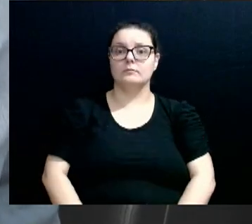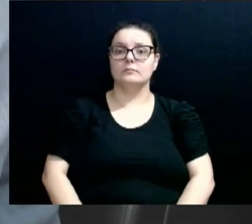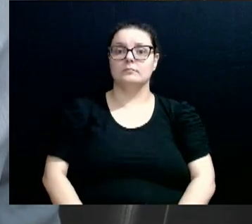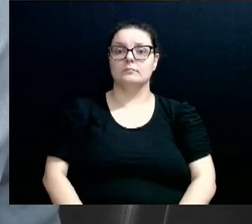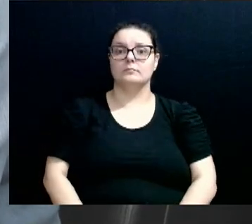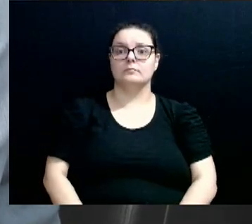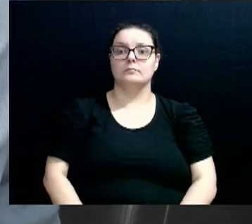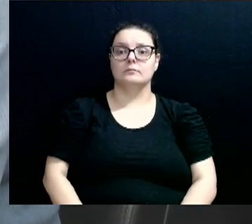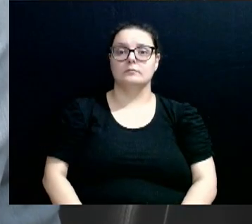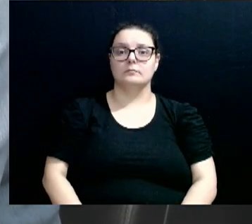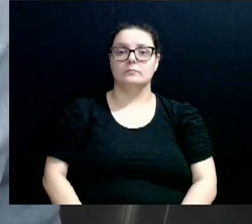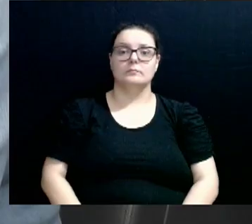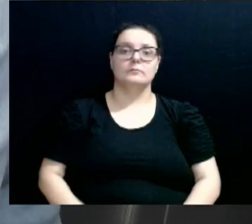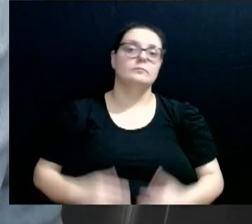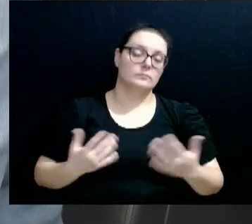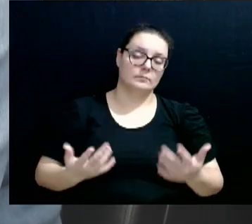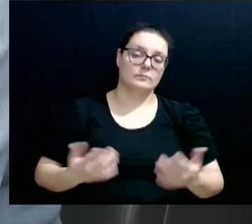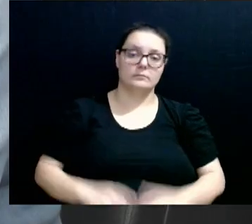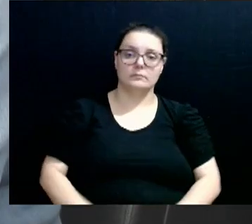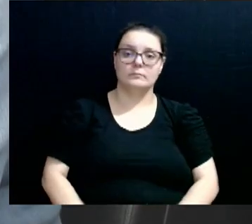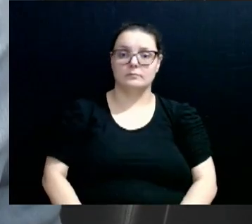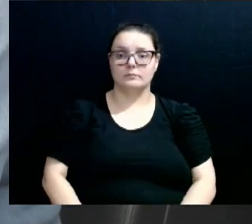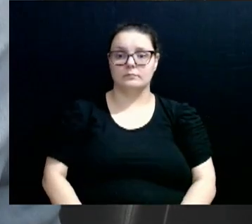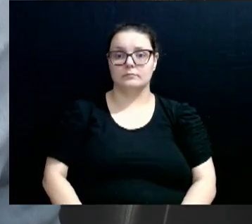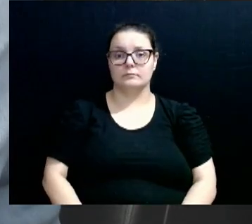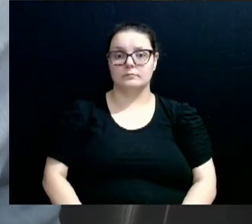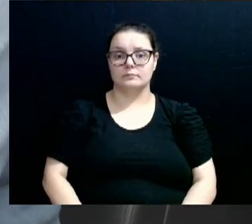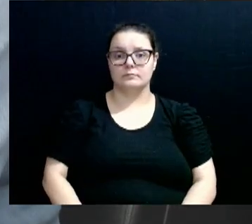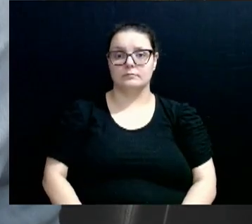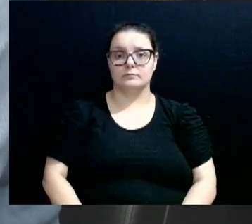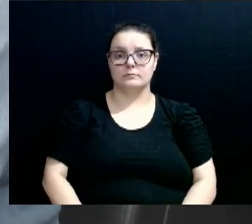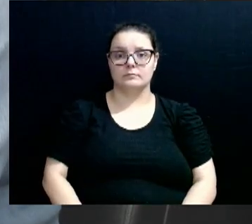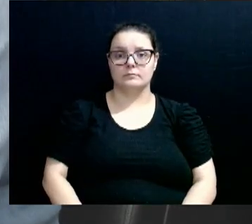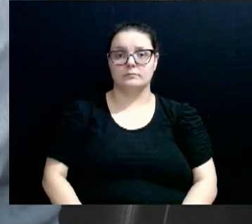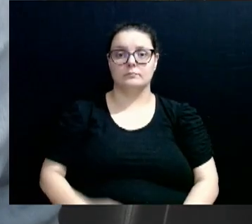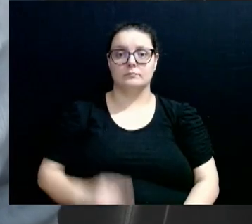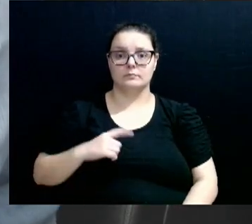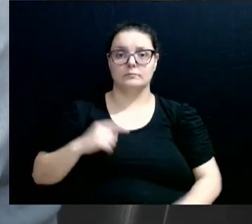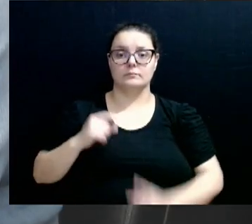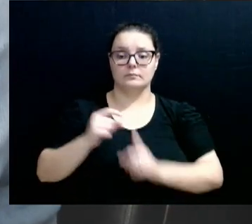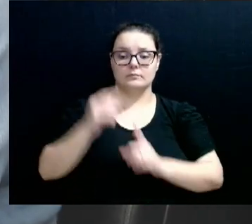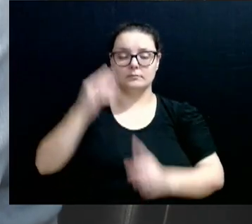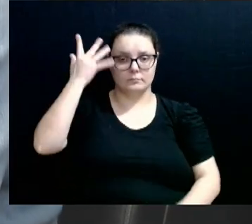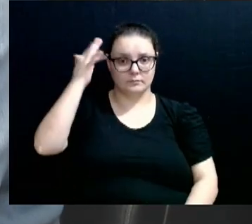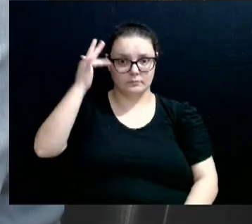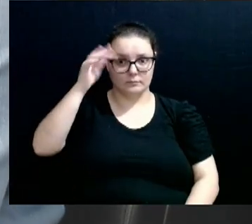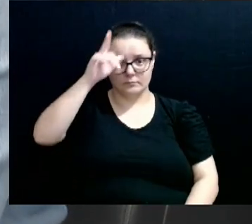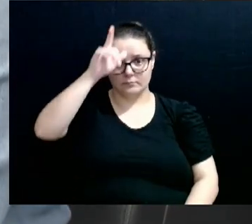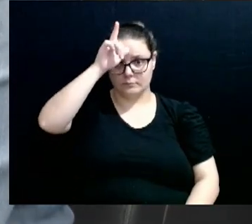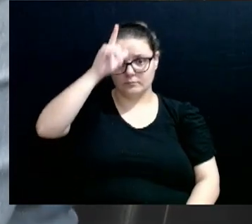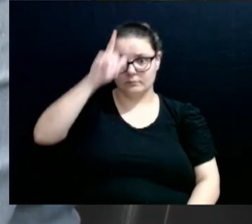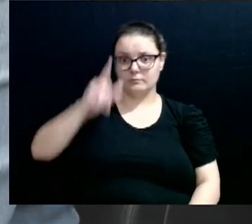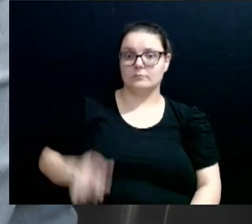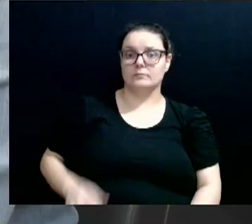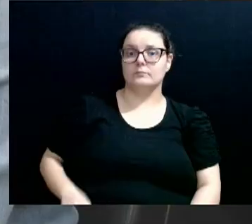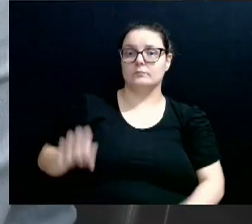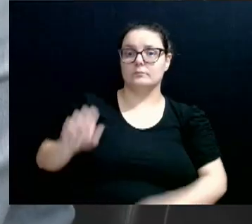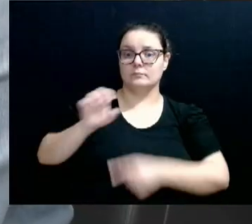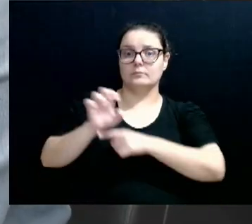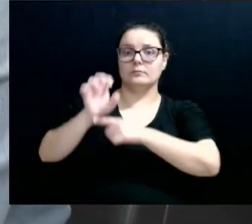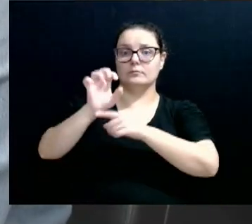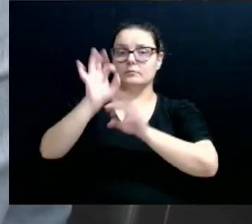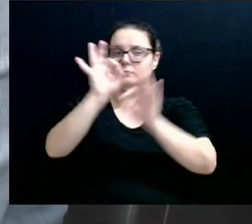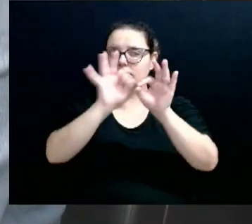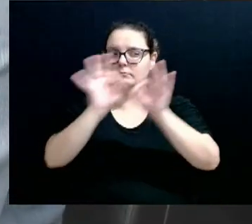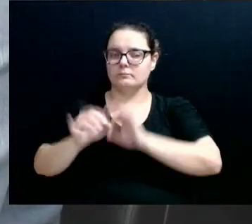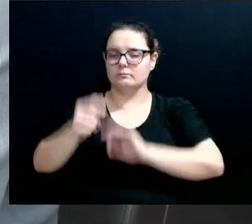Enfim, tem uma expressão no filósofo alemão que diz que o Estado é que forja a consciência, né? Quem conhecer essa